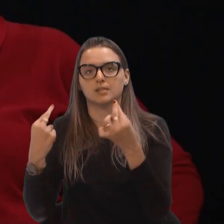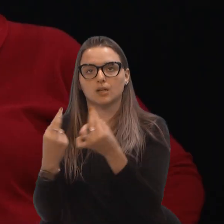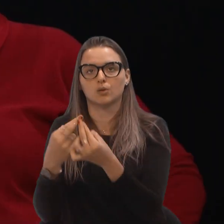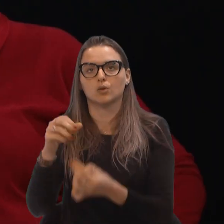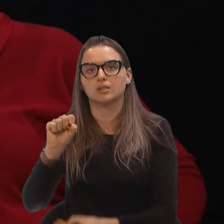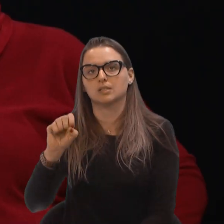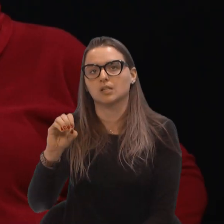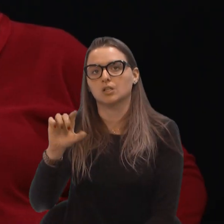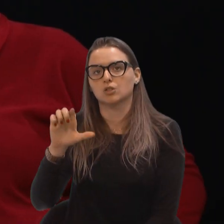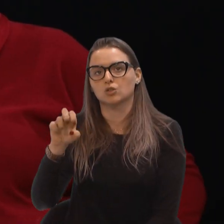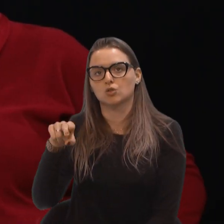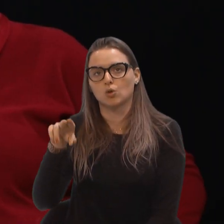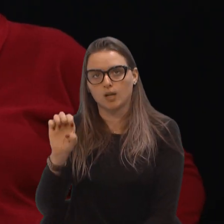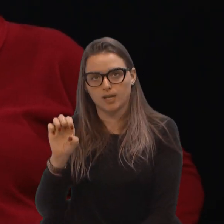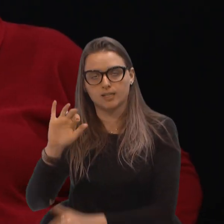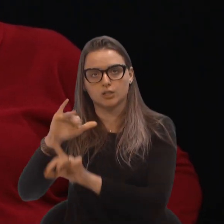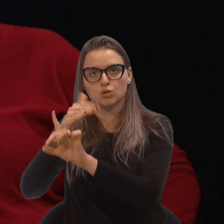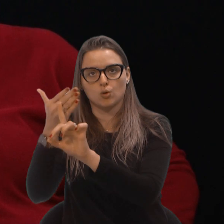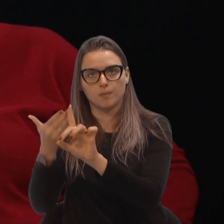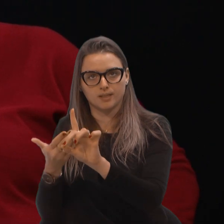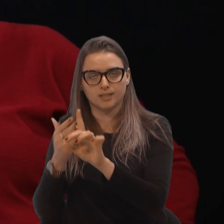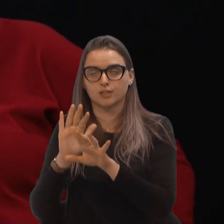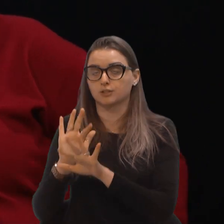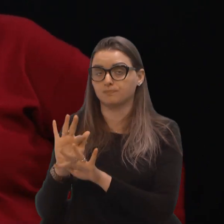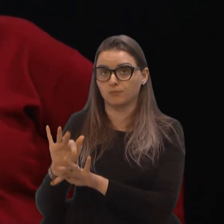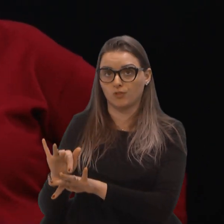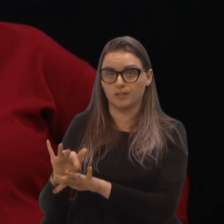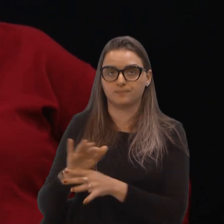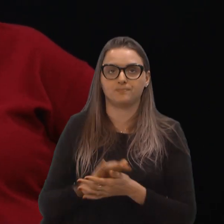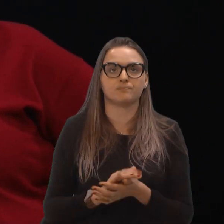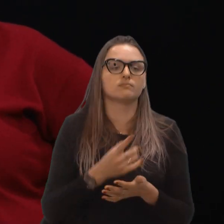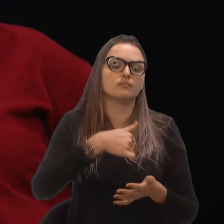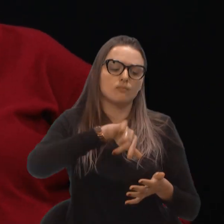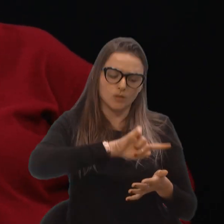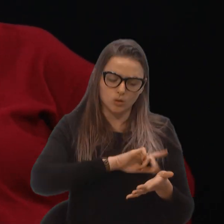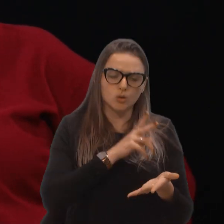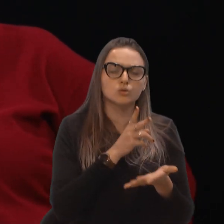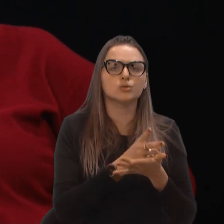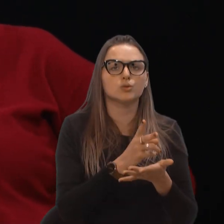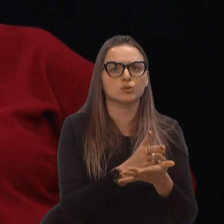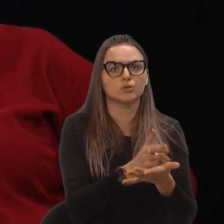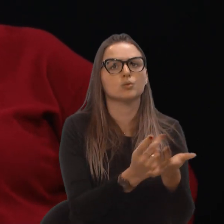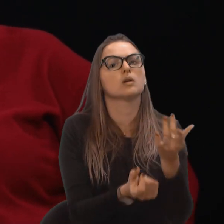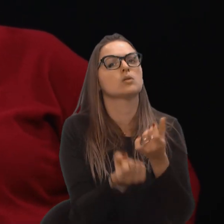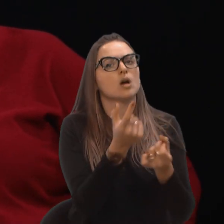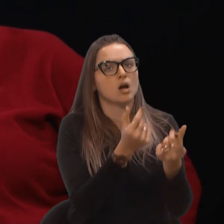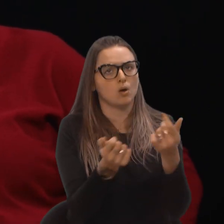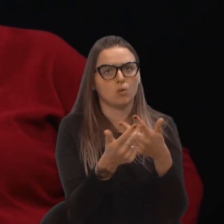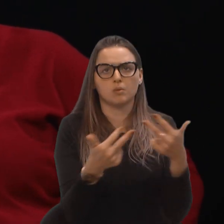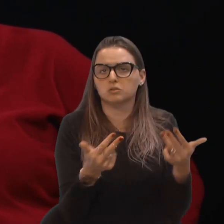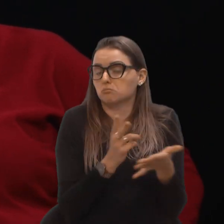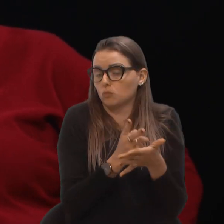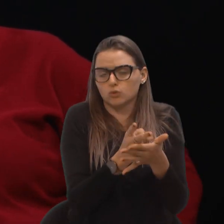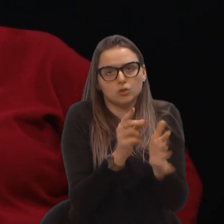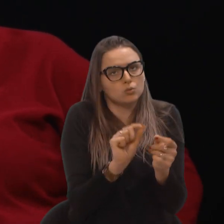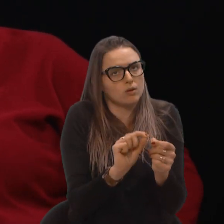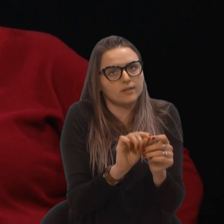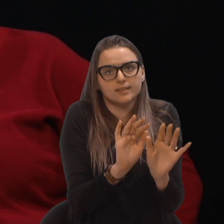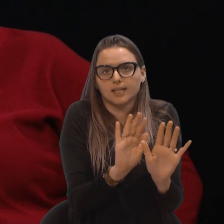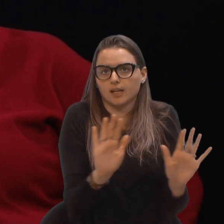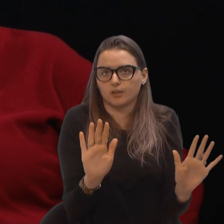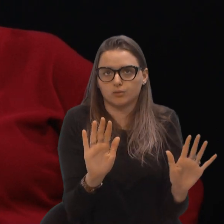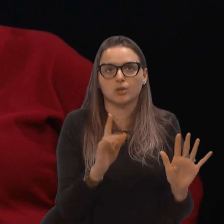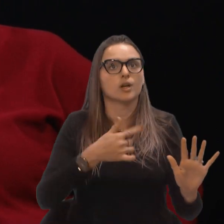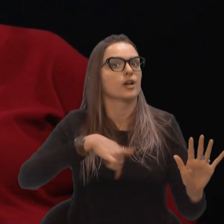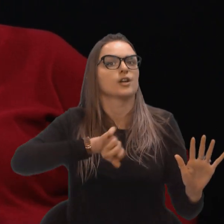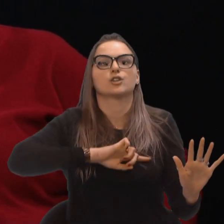solenes. Tanto é que a gente está dando continuidade a coisas que estão para ser feitas, a gente está continuando a